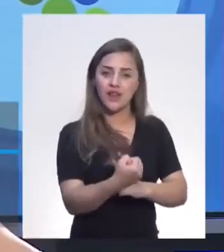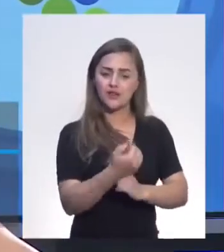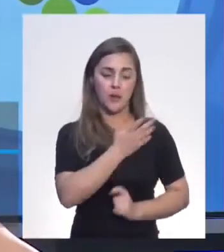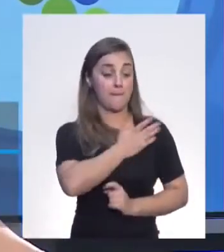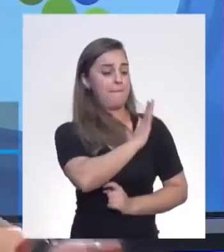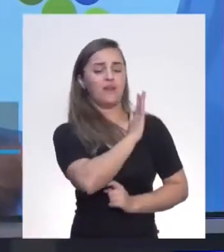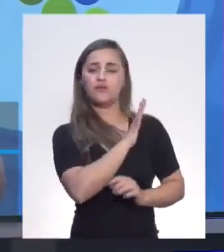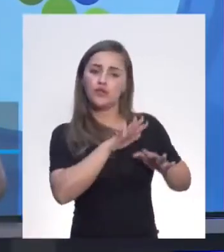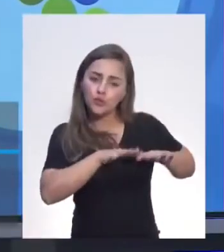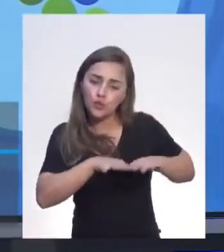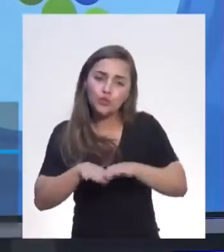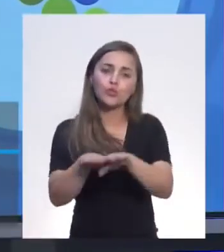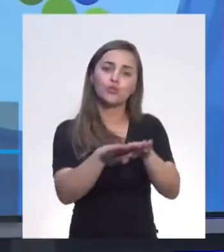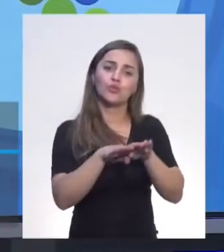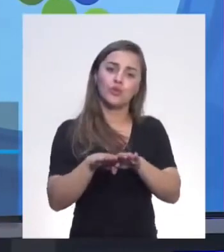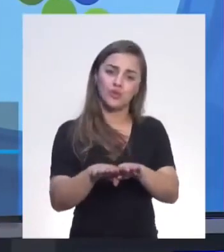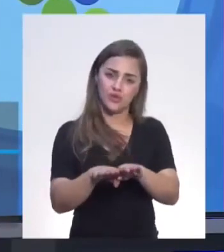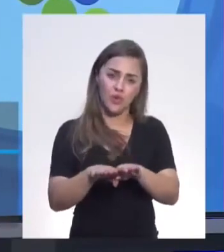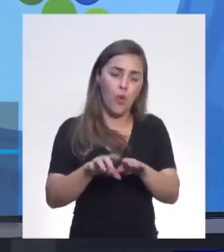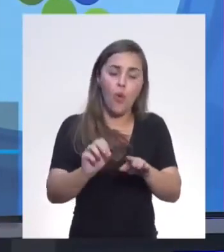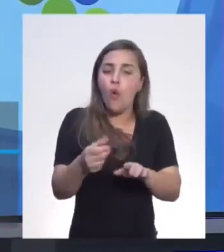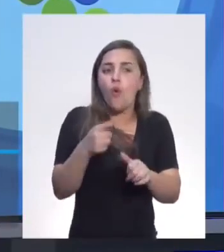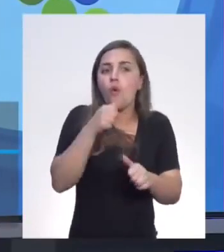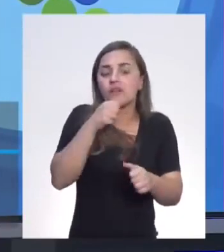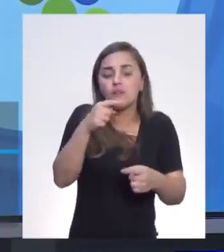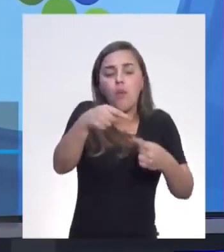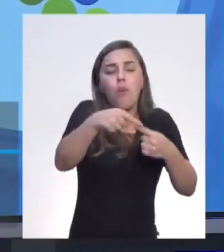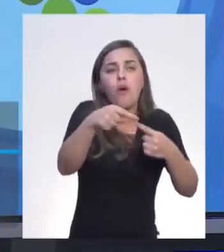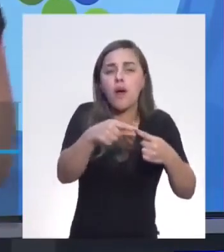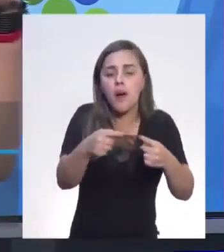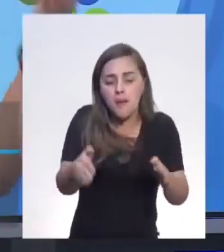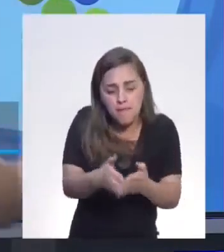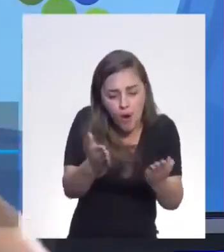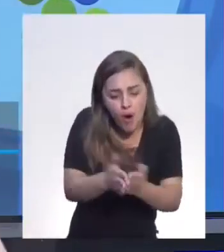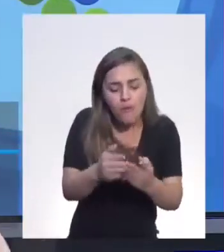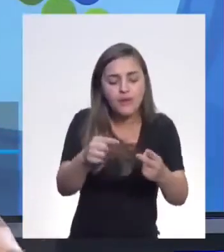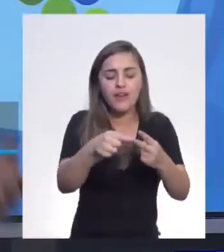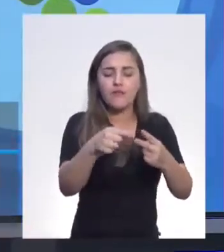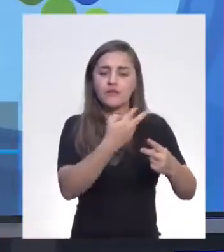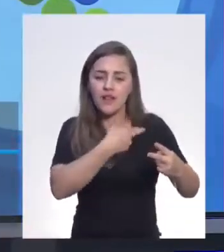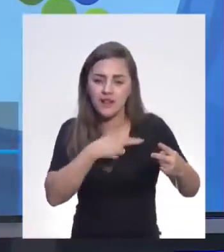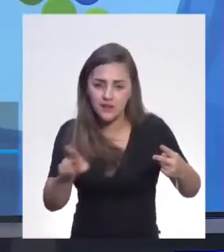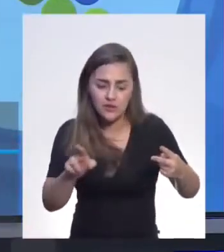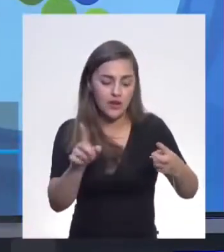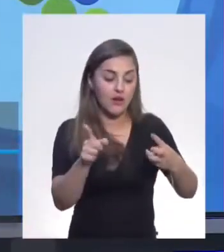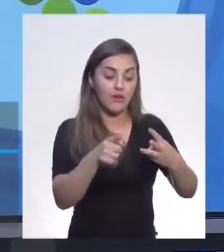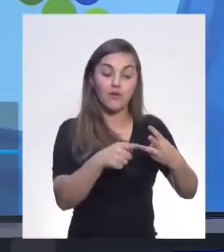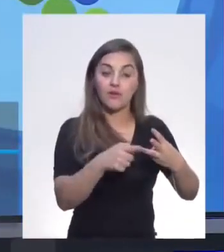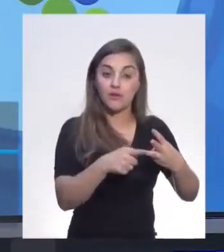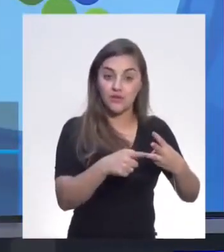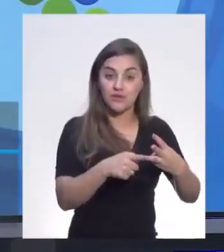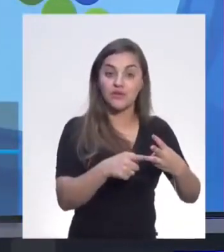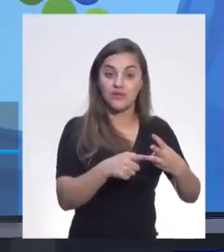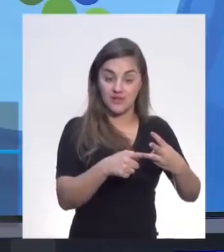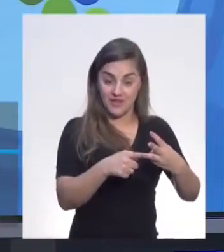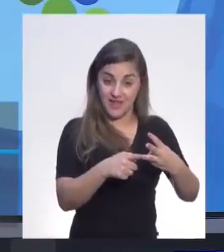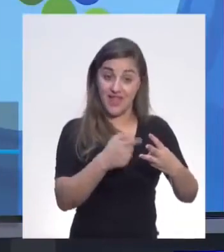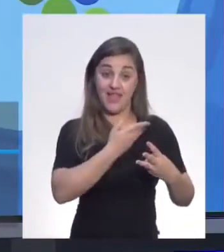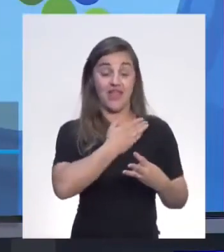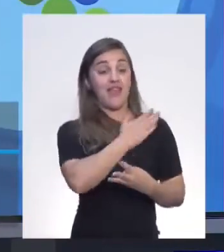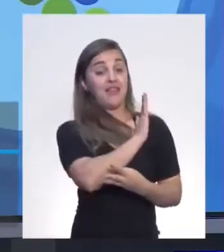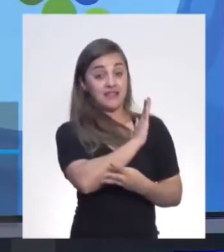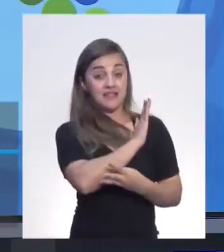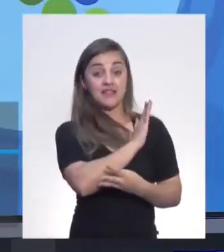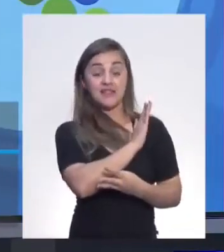você entender o porquê. É porque você é pobre? É porque você é diferente? É porque você é de uma religião? A gente está falando sobre racismo, e racismo fala